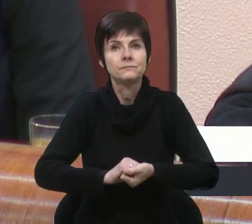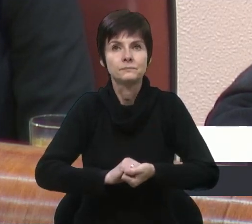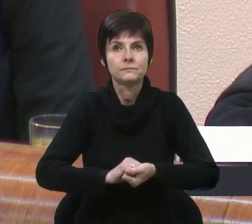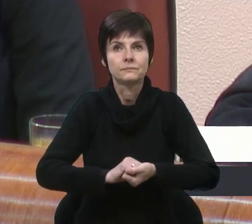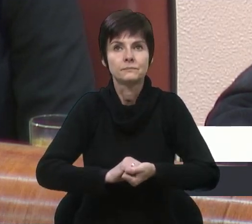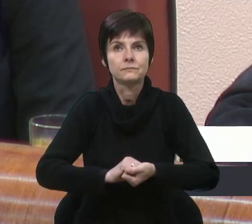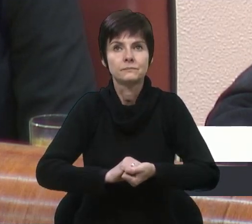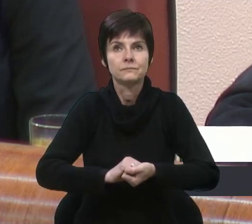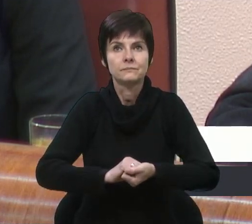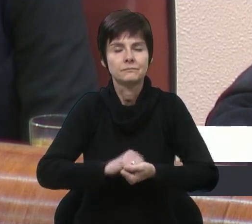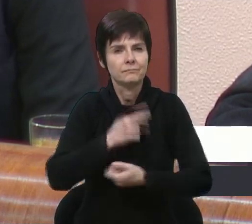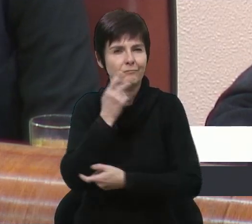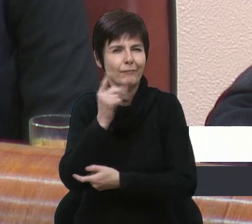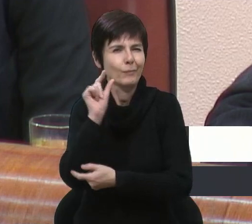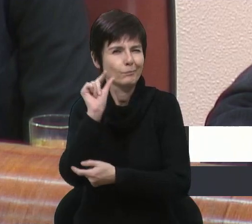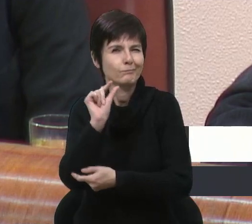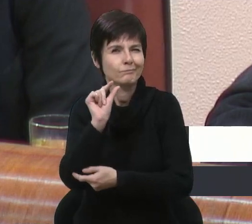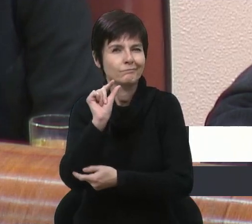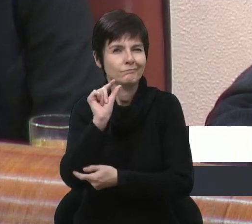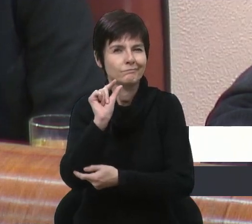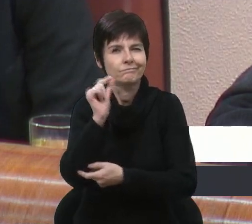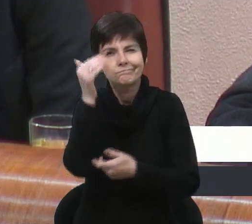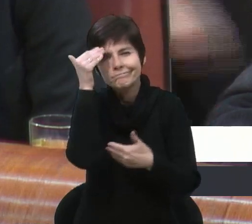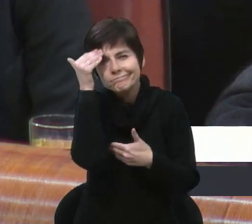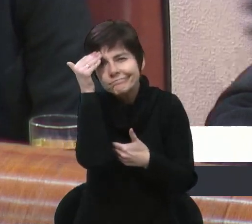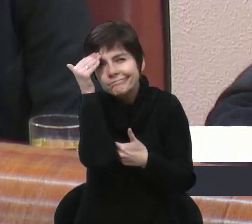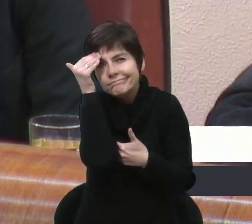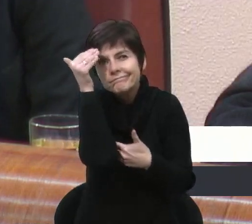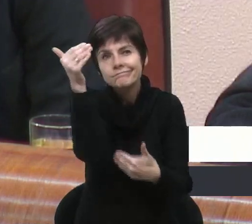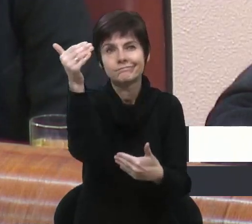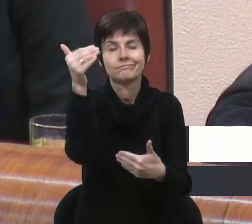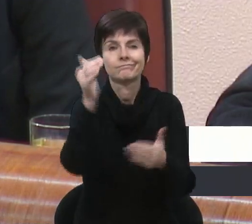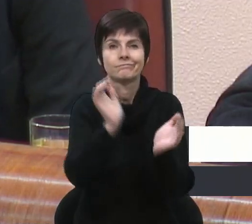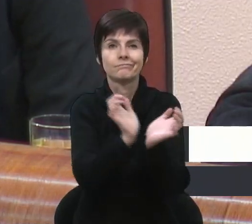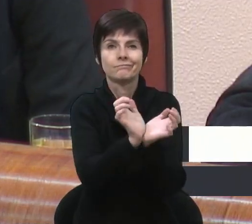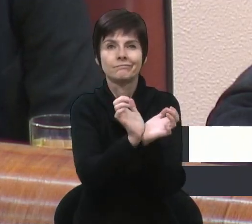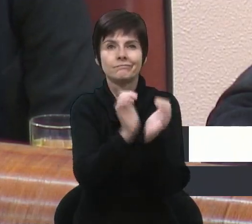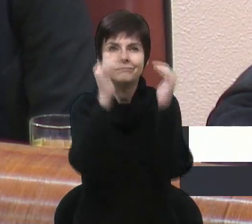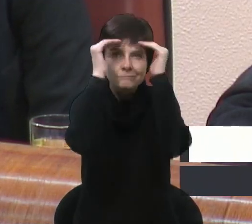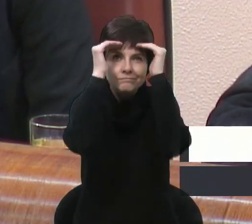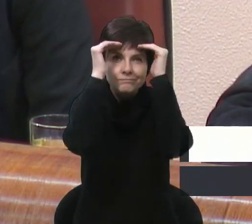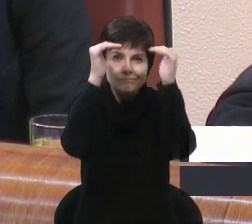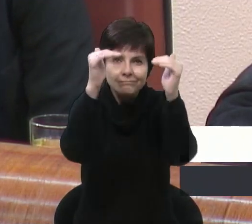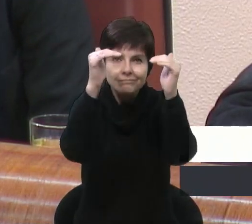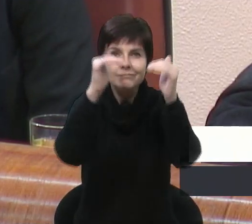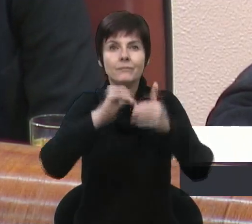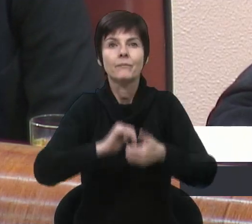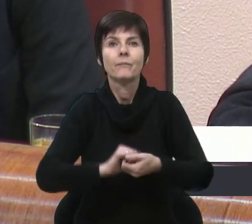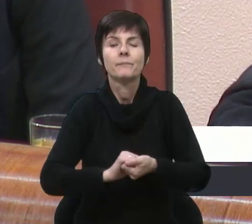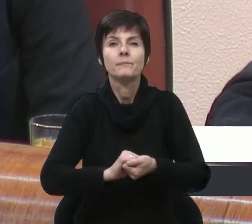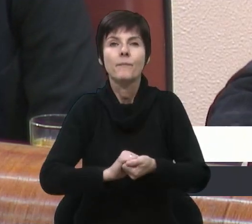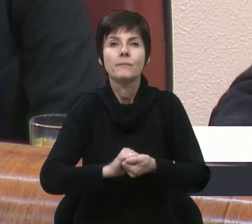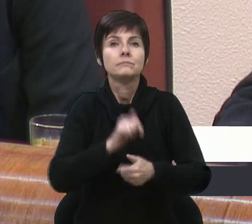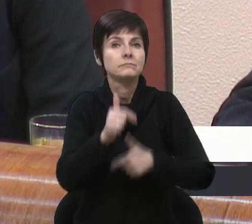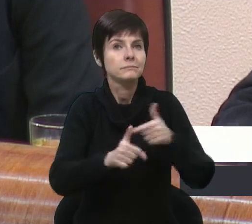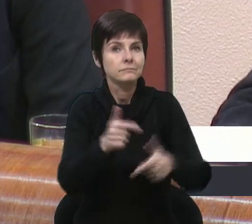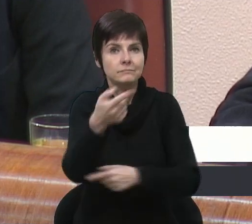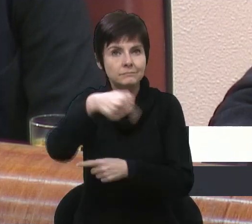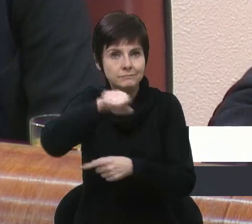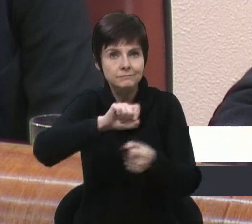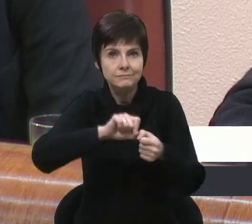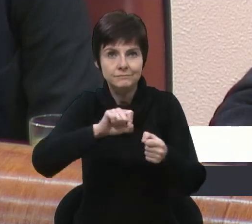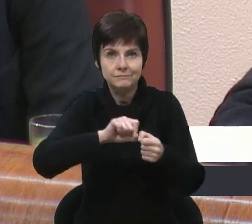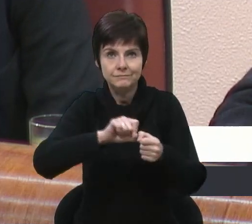dar meu testemunho de muita gratidão, muito respeito ao trabalho que vocês